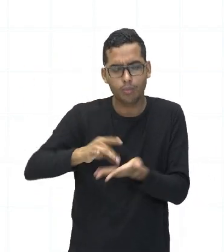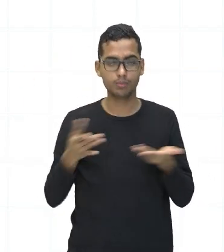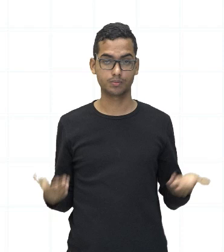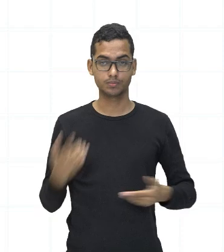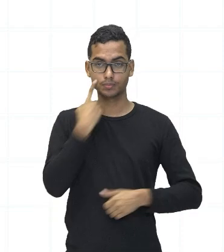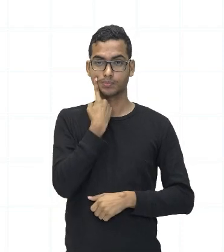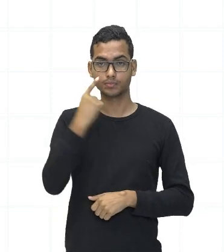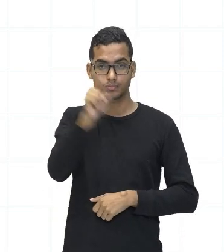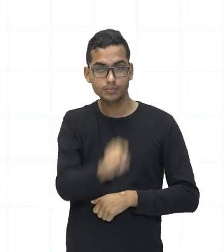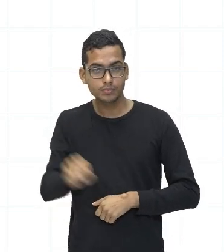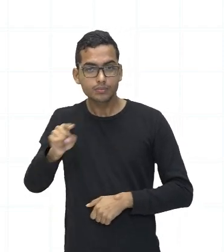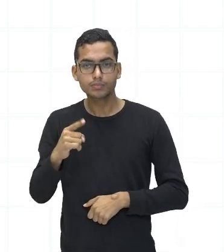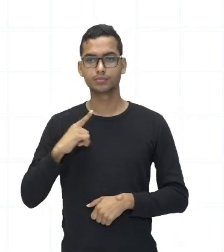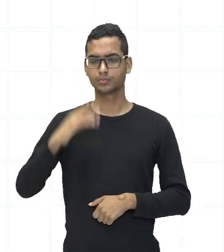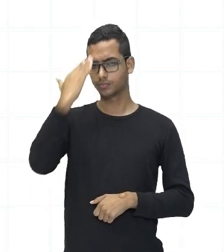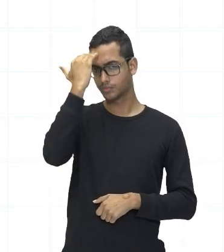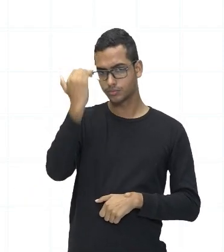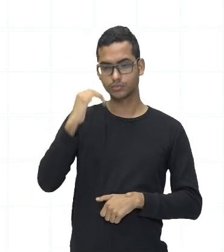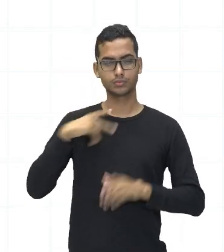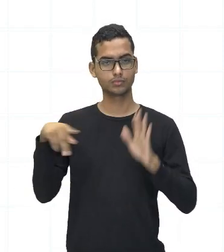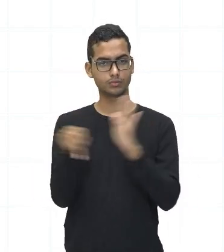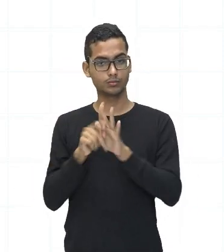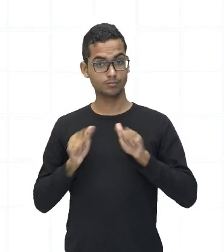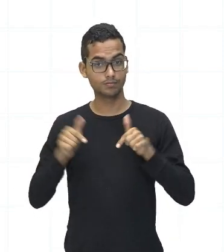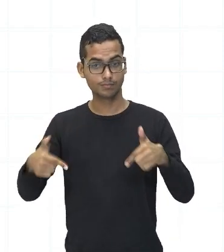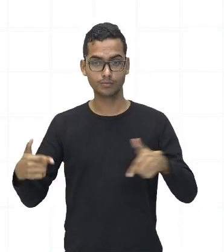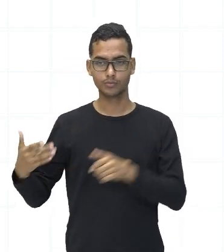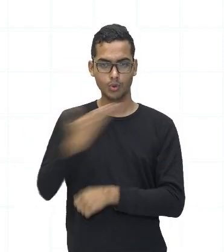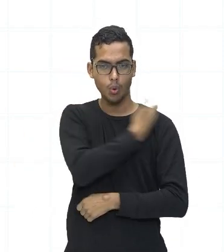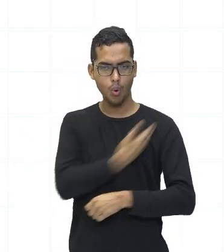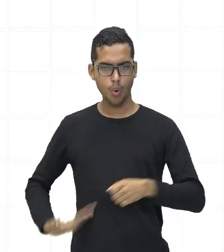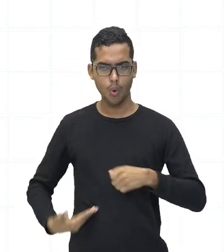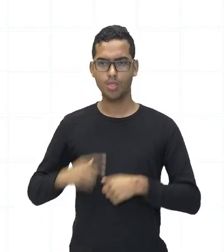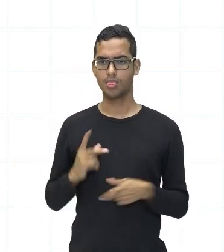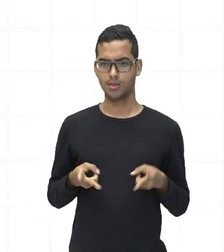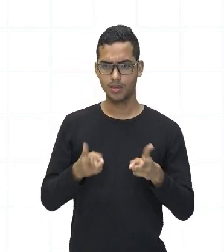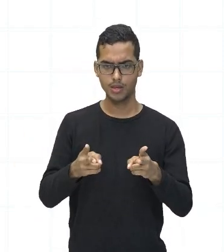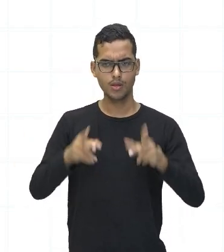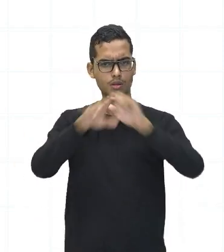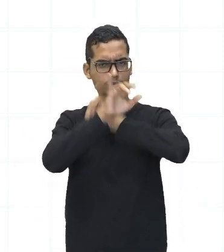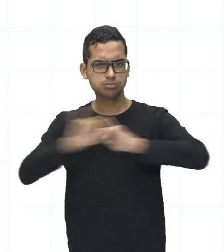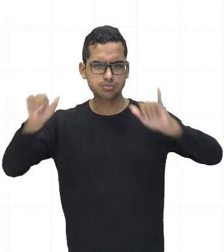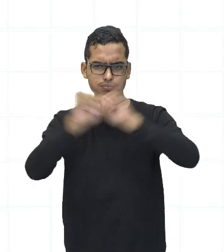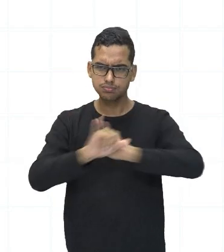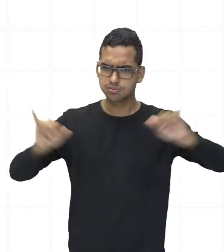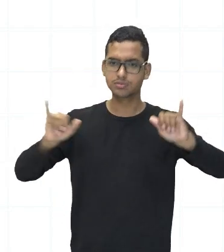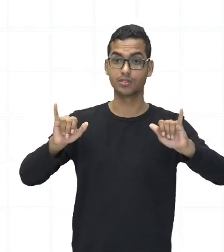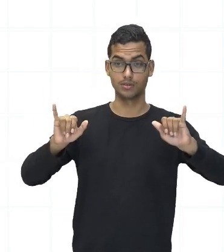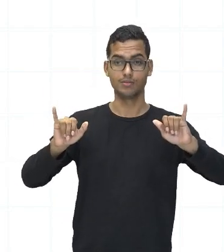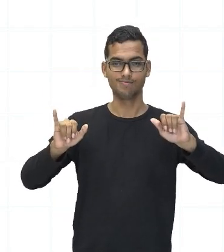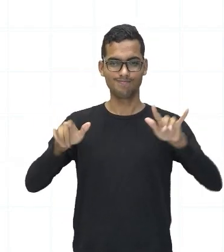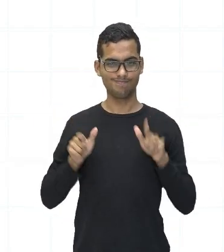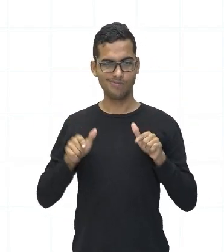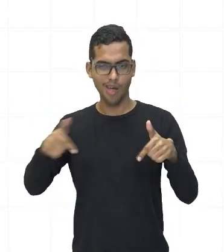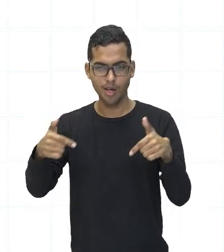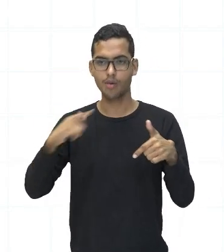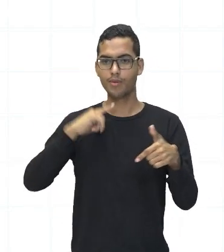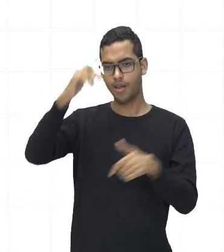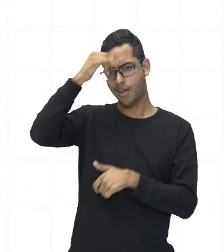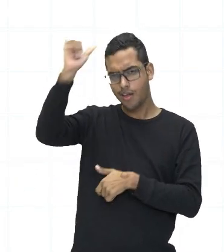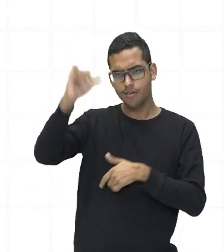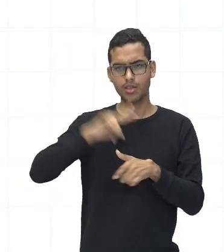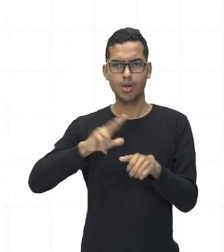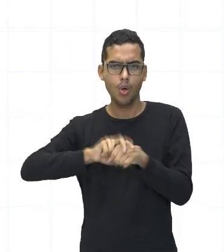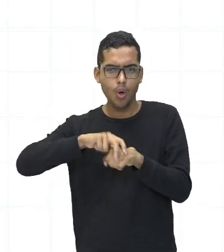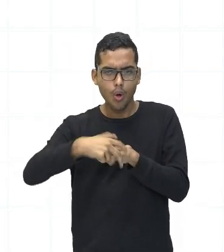Então, o poder público, de um modo geral, tem feito campanhas para este combate. E essas campanhas